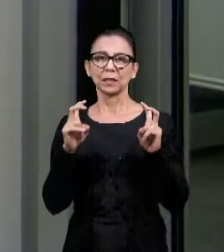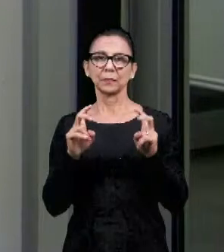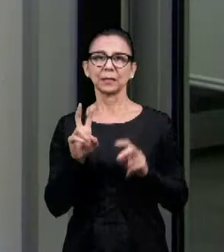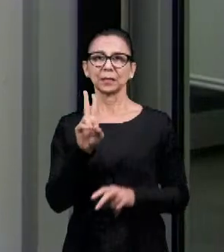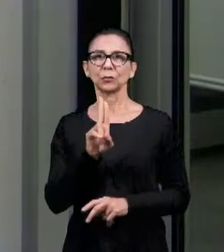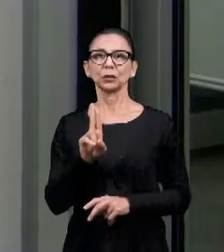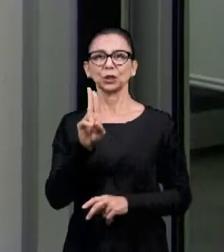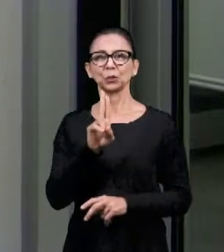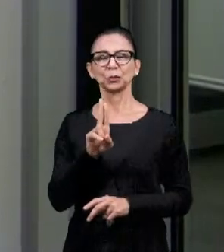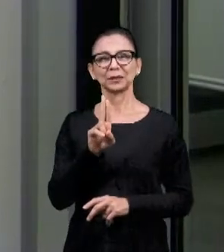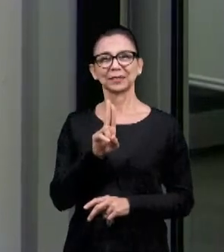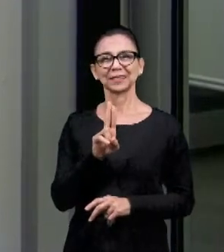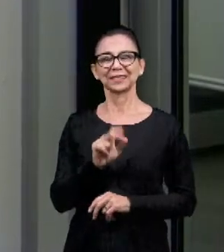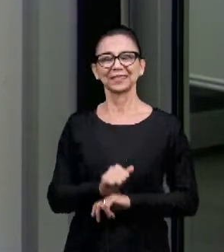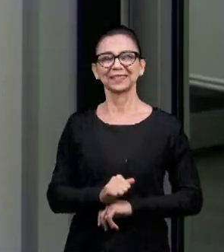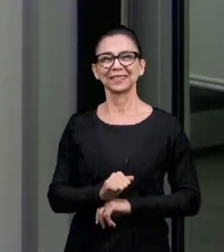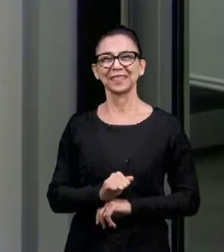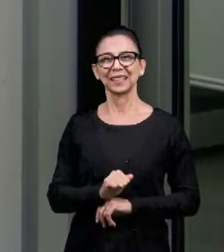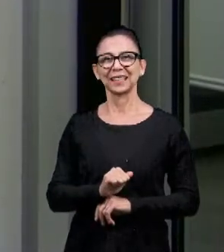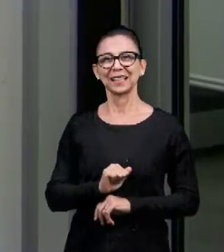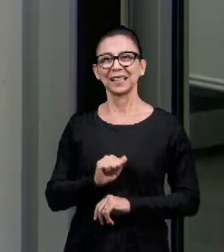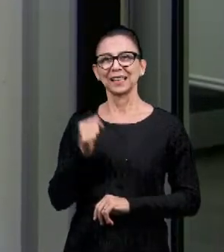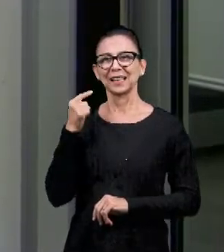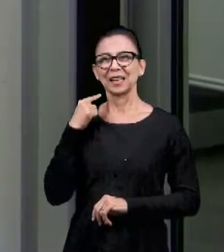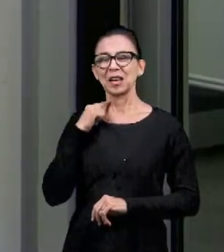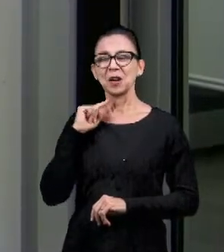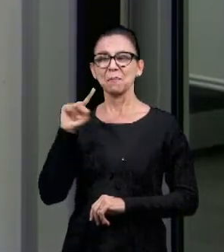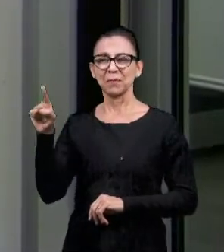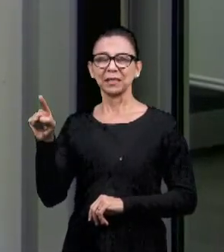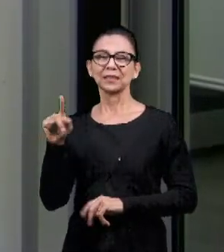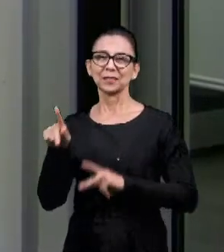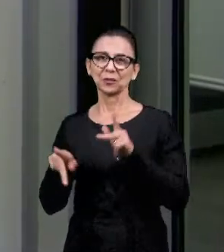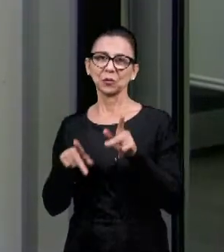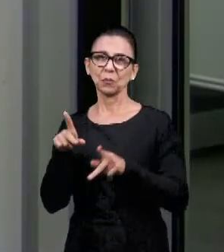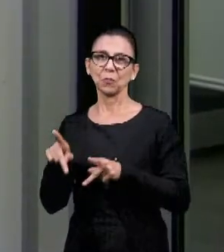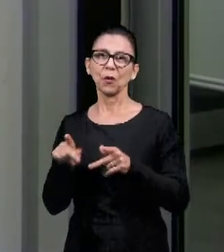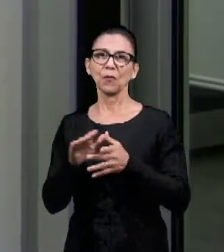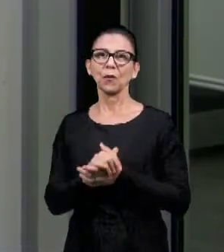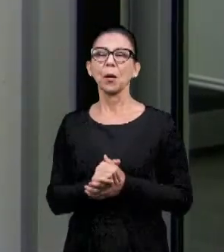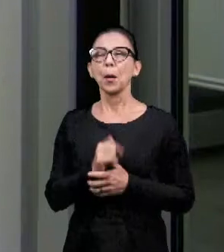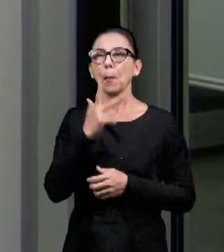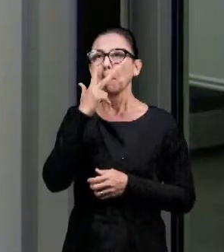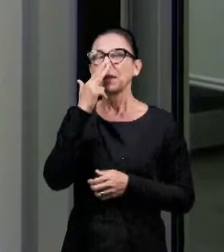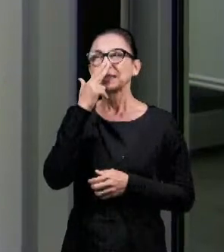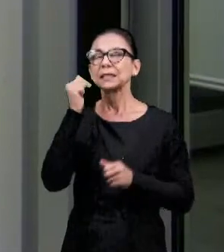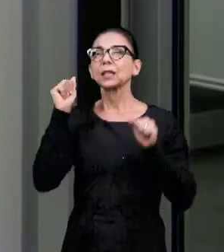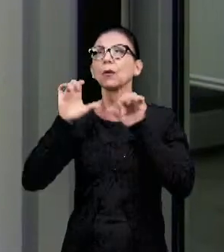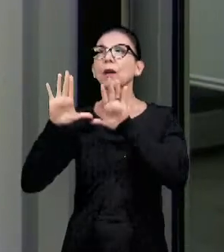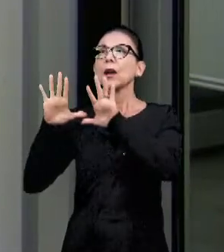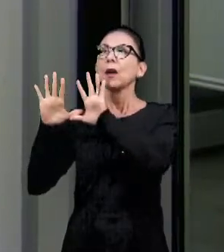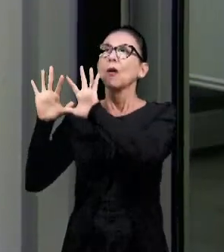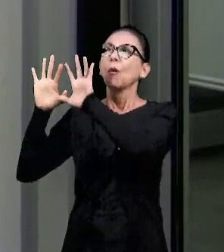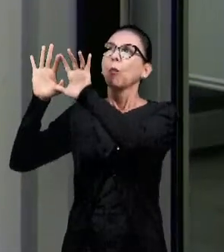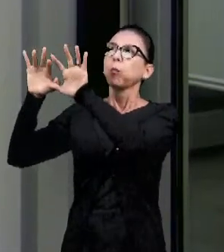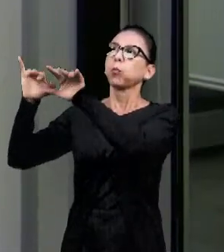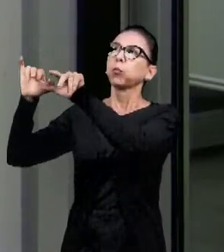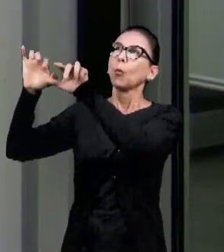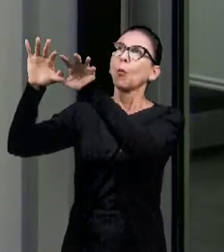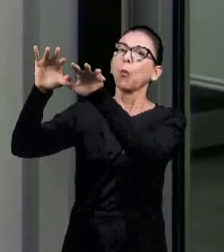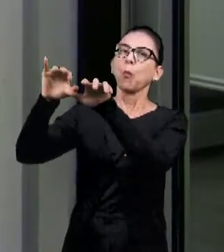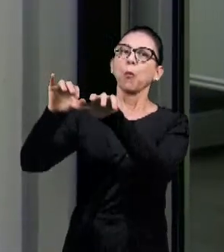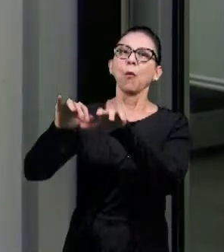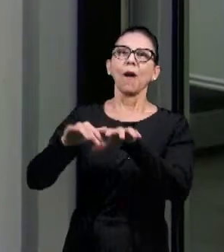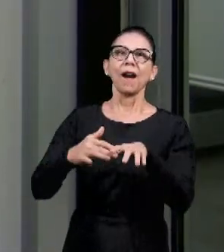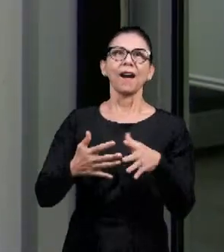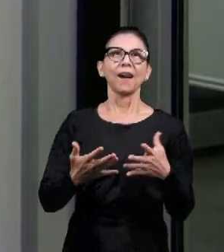avoar naquele dia, de tanta alegria que transbordou meu coração. E o